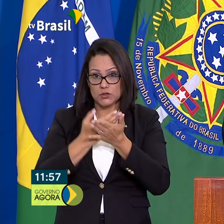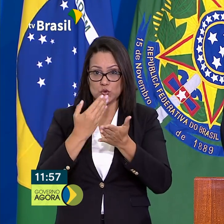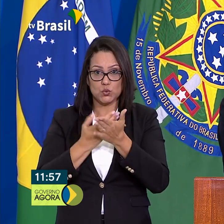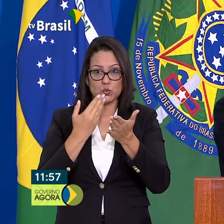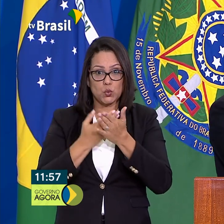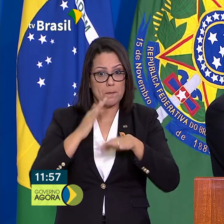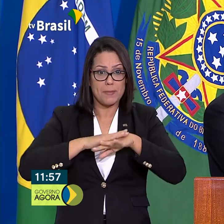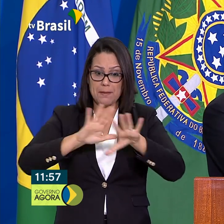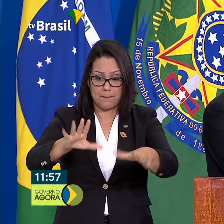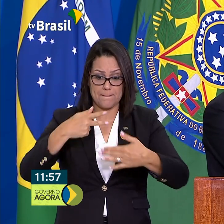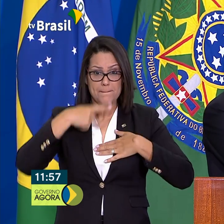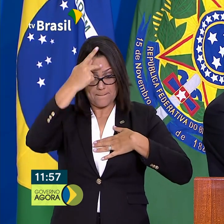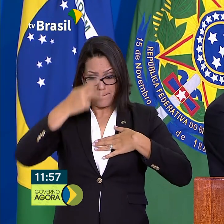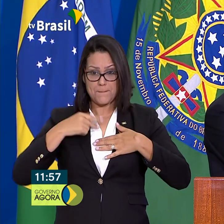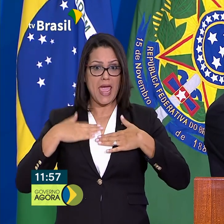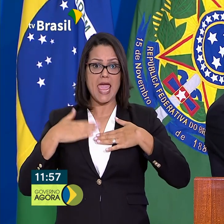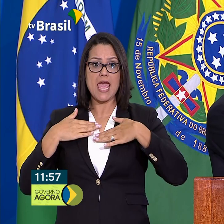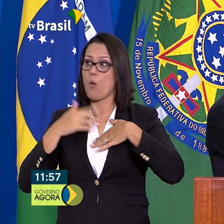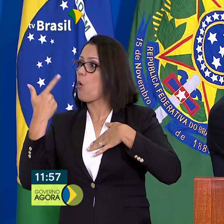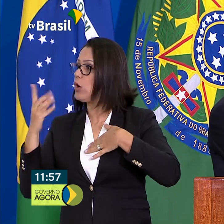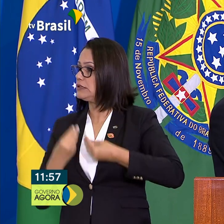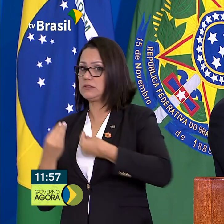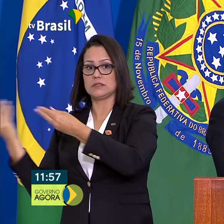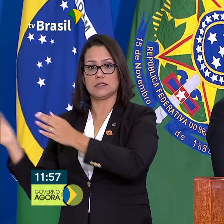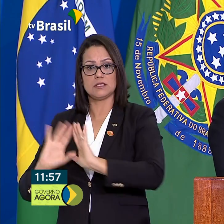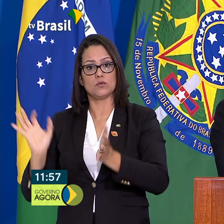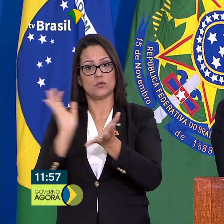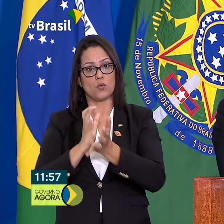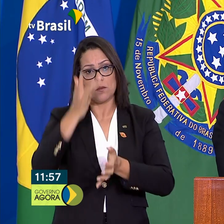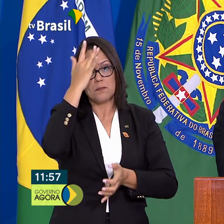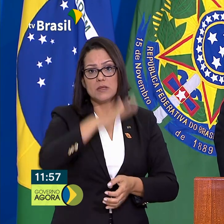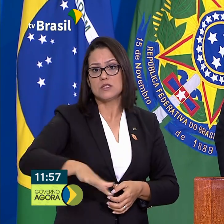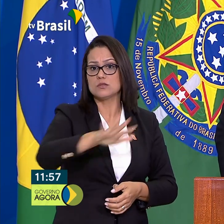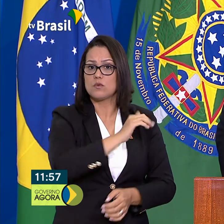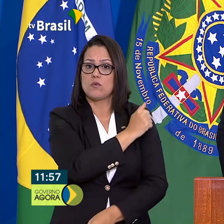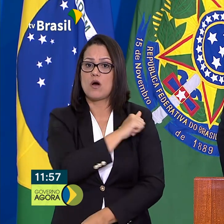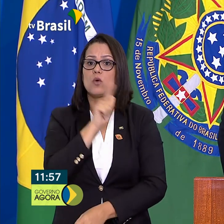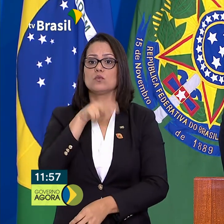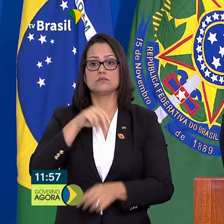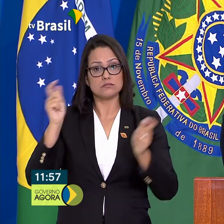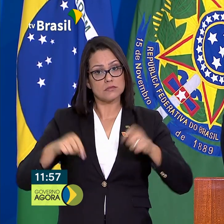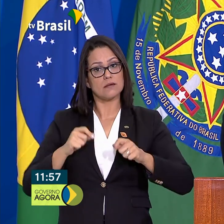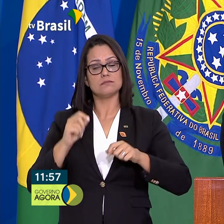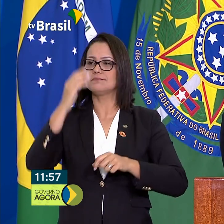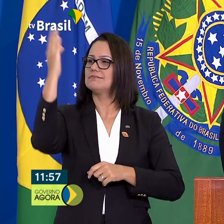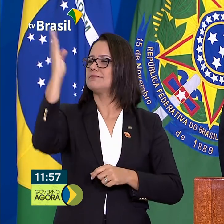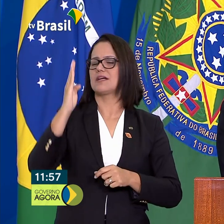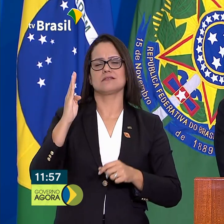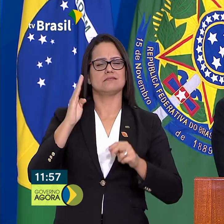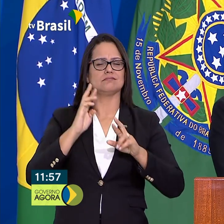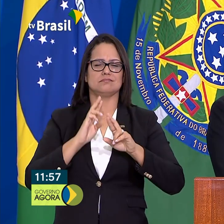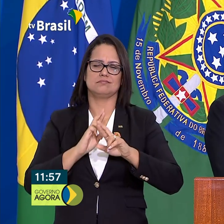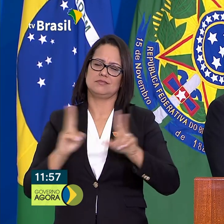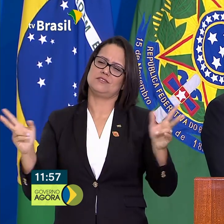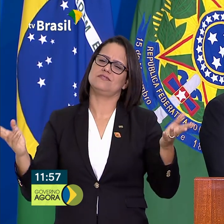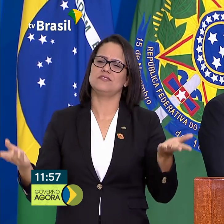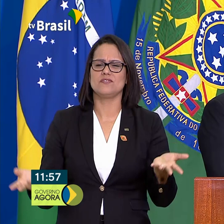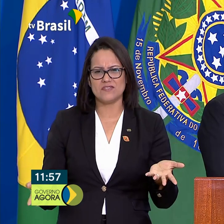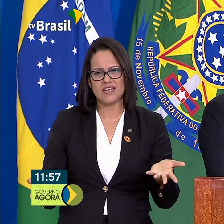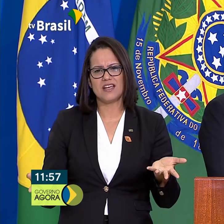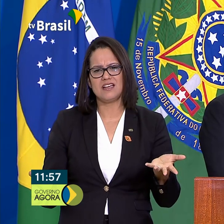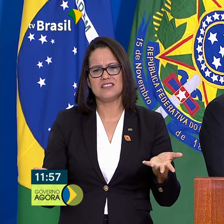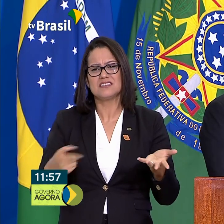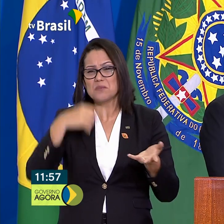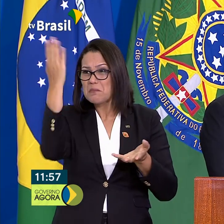através dos somatórios de pessoas como essa garotada que está aqui, fazer um Brasil diferente. O que nos tira da